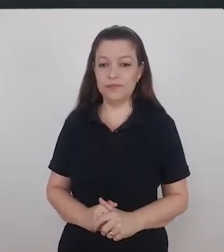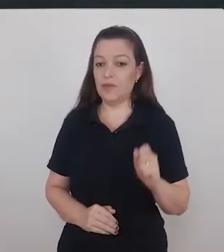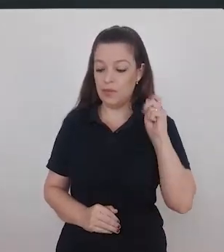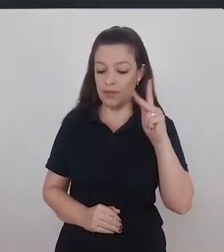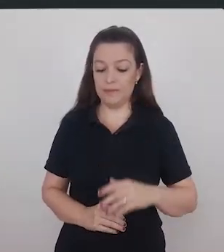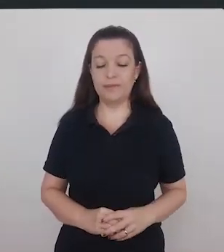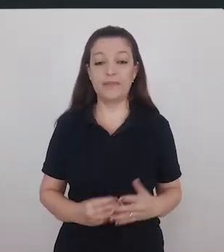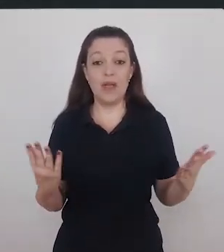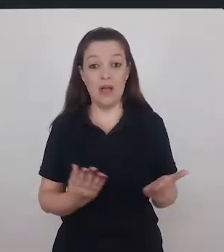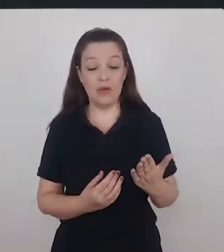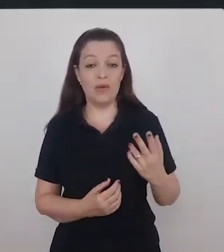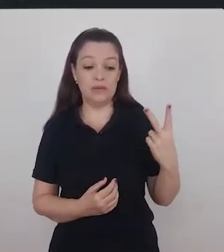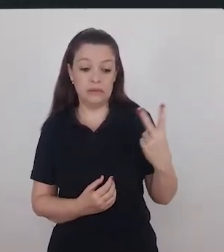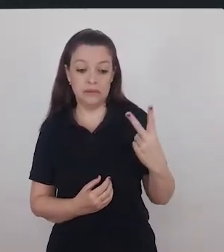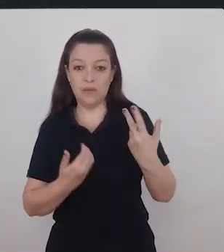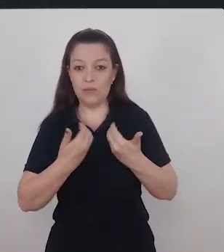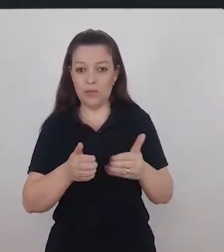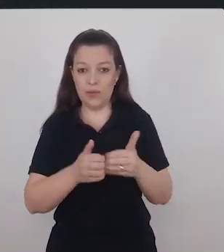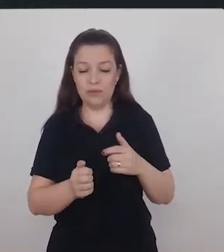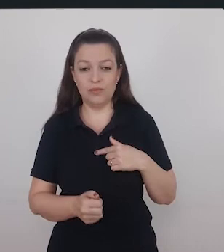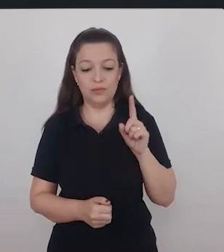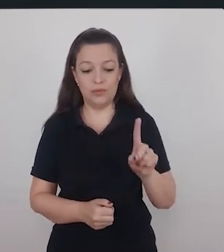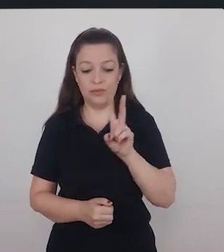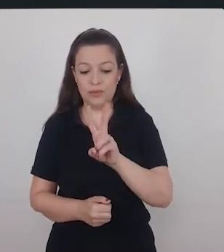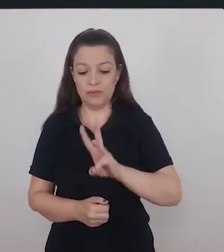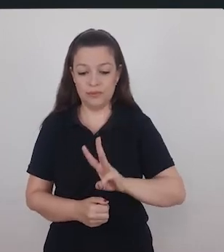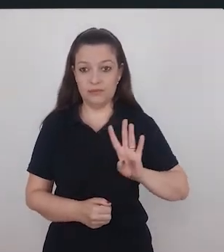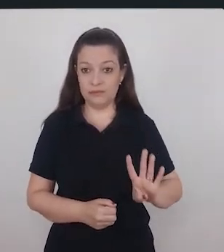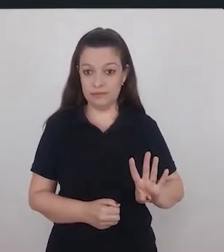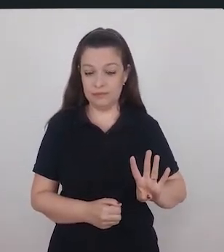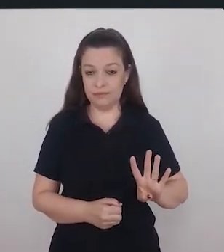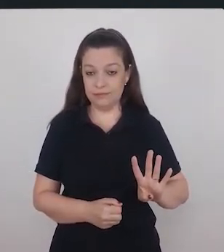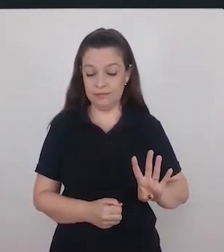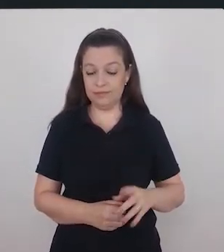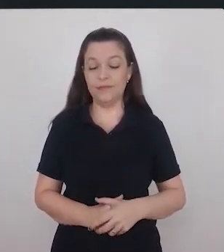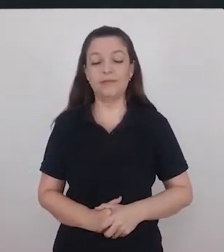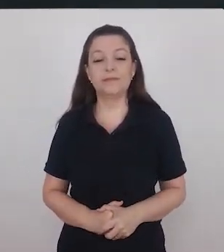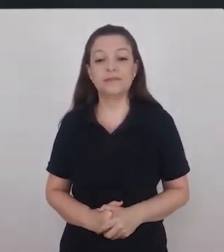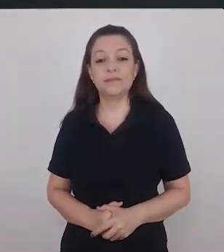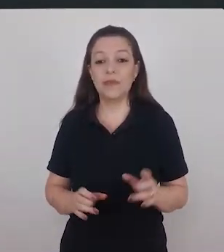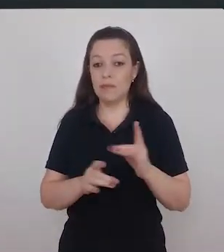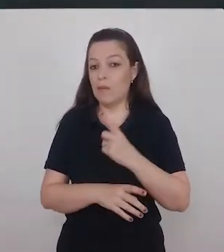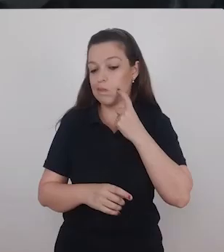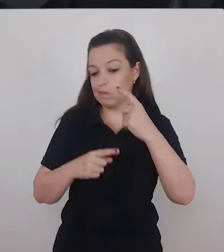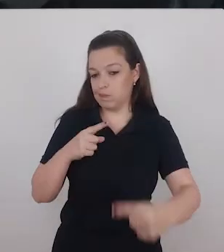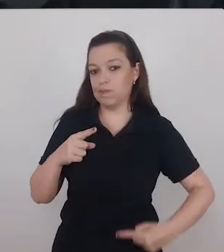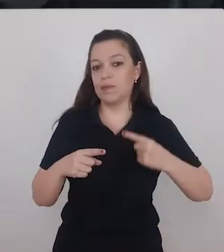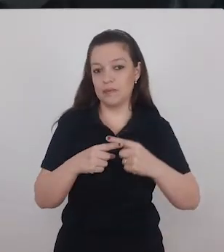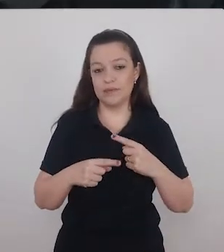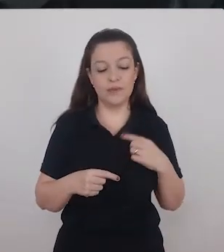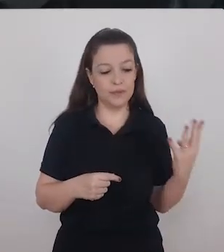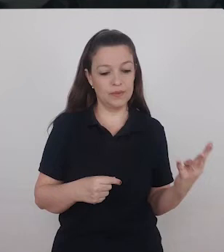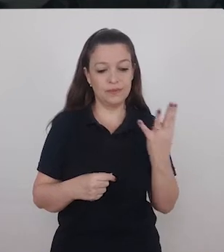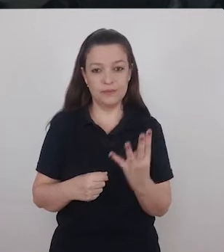Um ônibus. 1, 2, 3, 4, outro ônibus, a roda, né, do outro